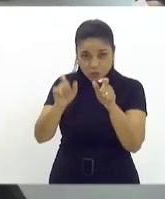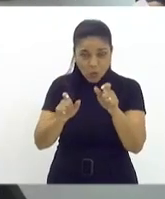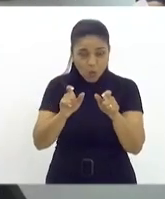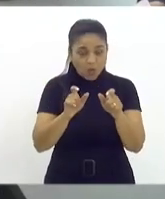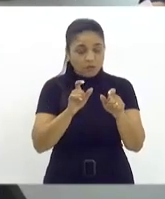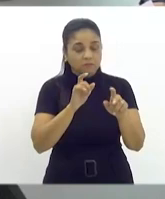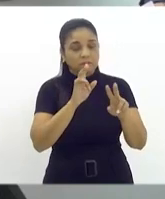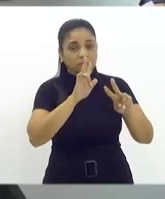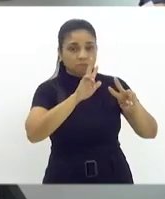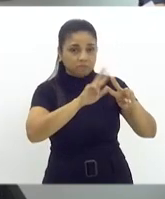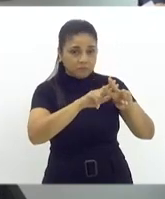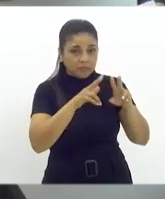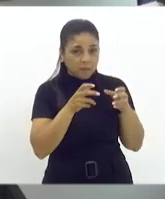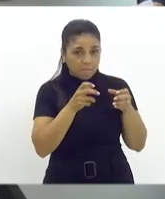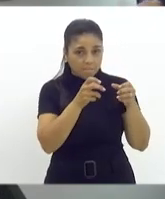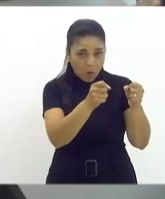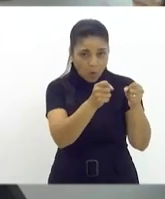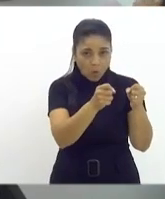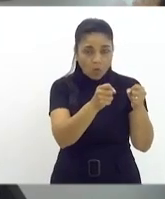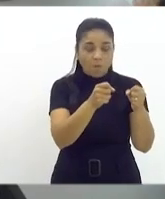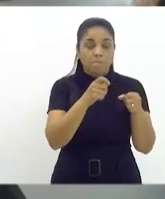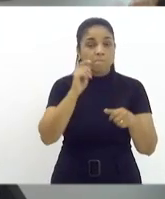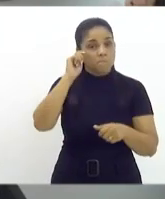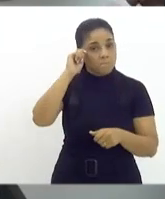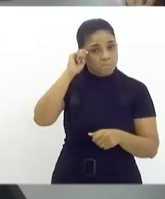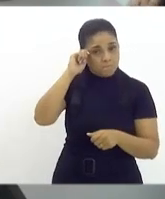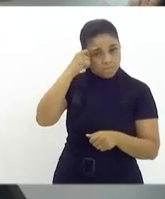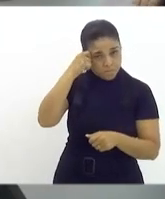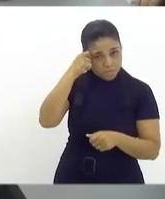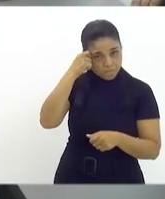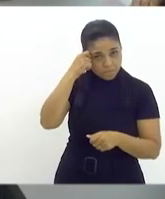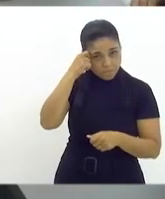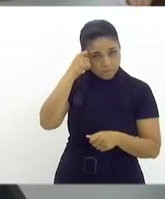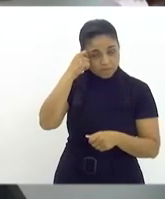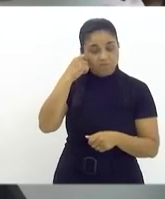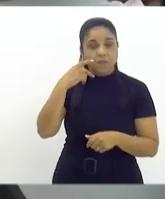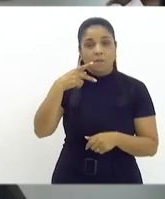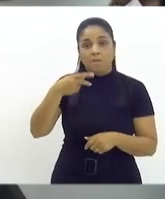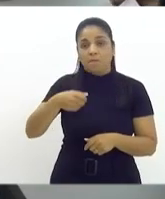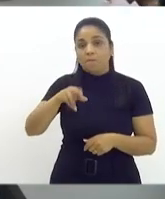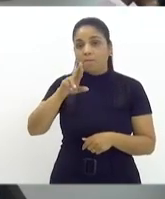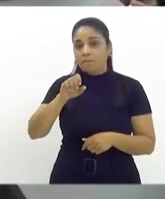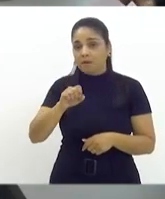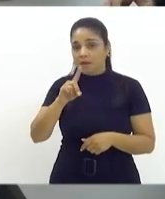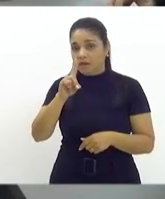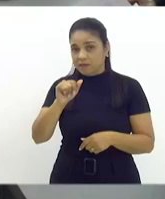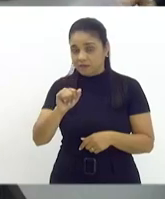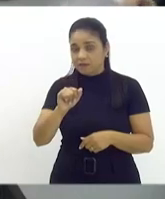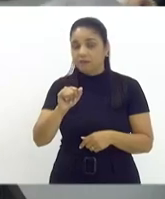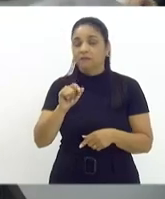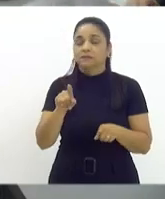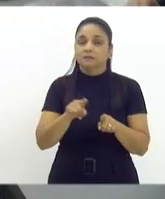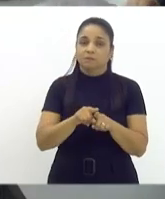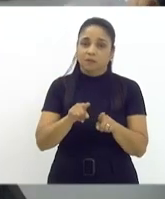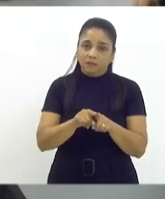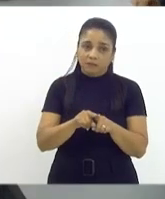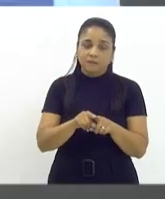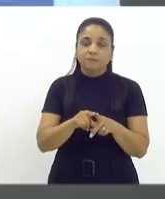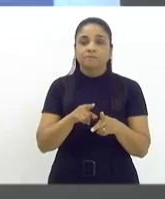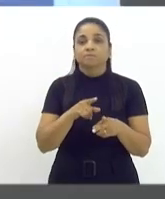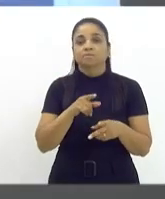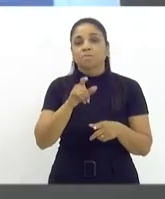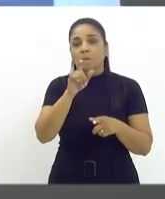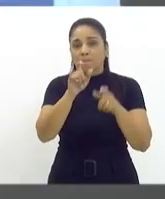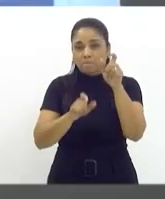né de pessoas pretas né de pessoas pardas nós temos um grande percentual de